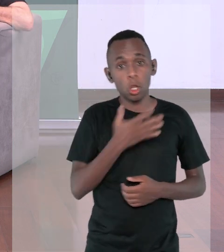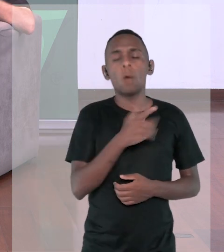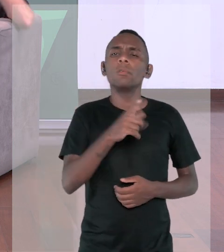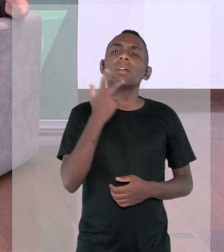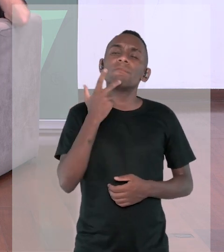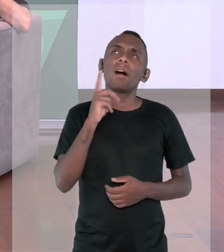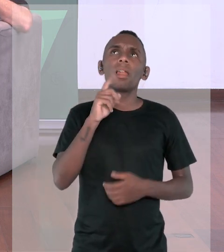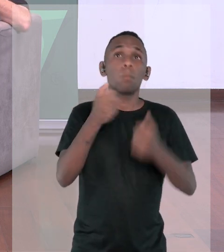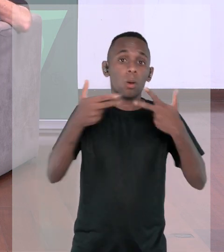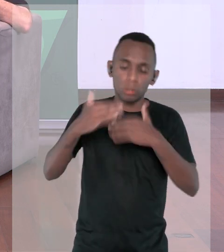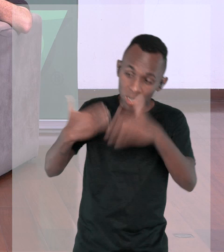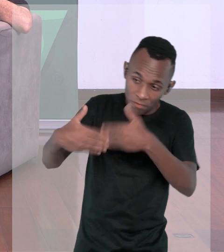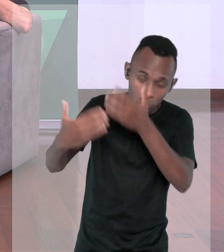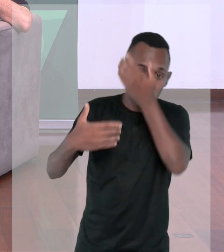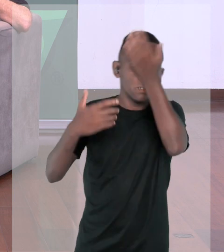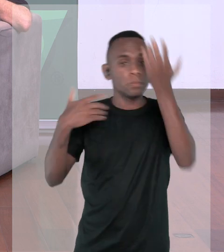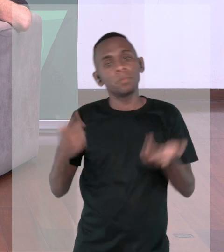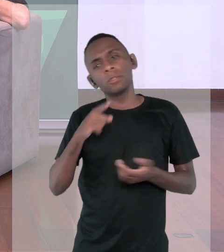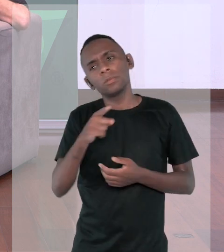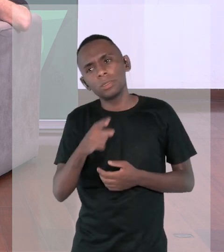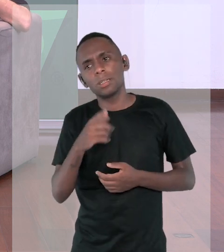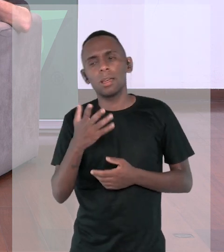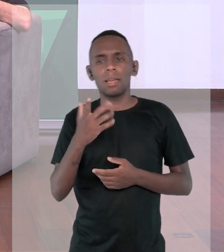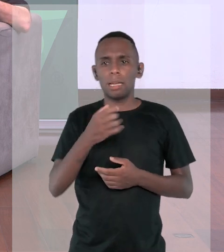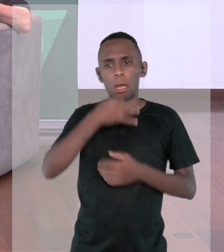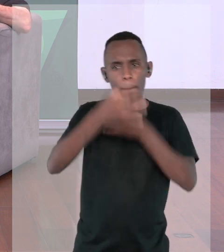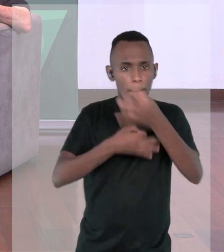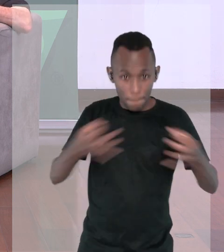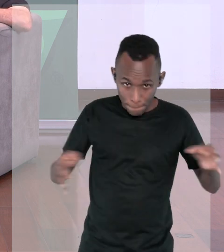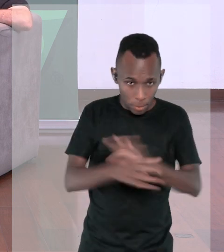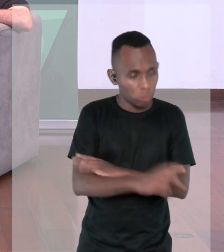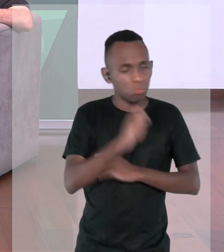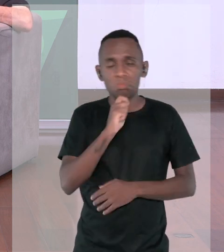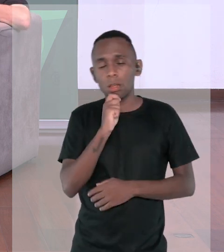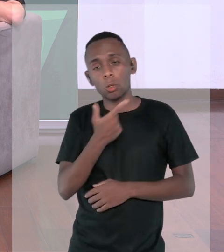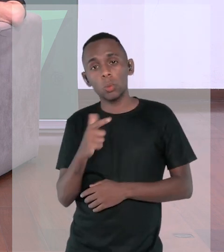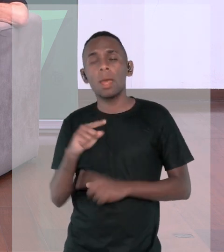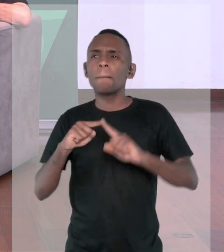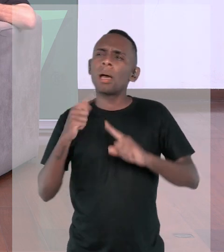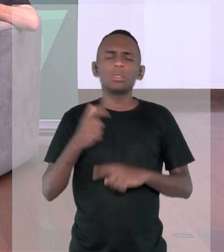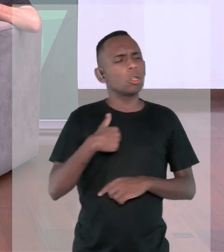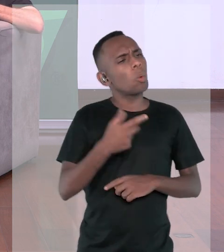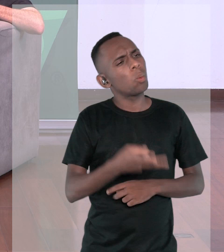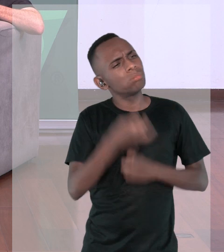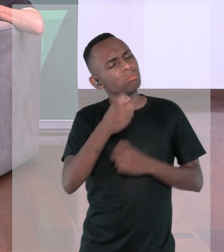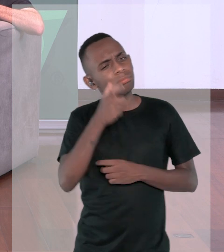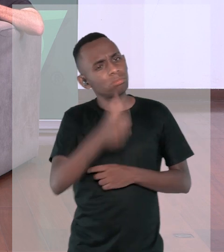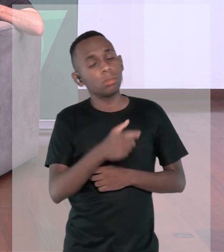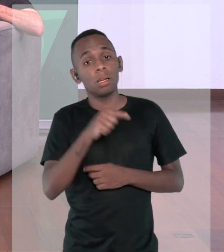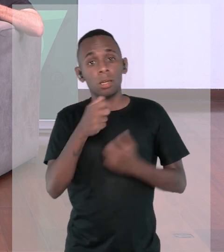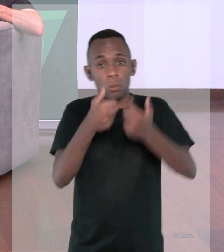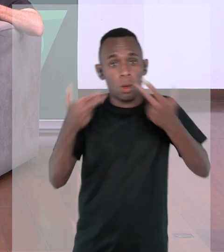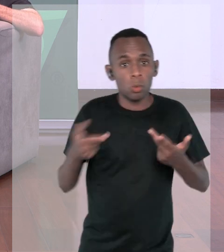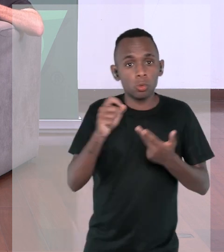diz como uma coisa que está em evolução, né? Que você até nem tem uma opinião formada ainda, mas me chamou muita atenção, que é essa coisa,